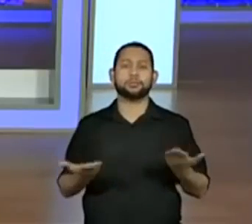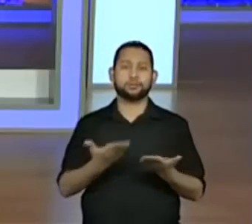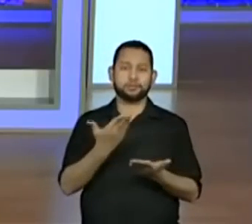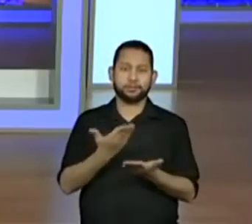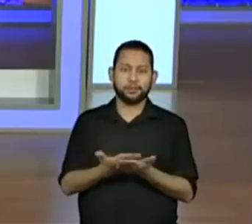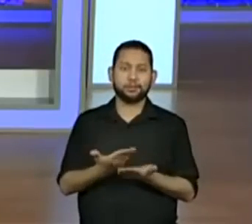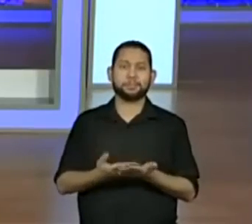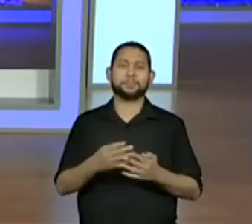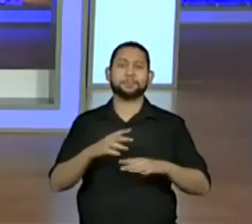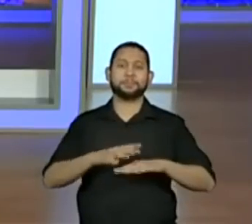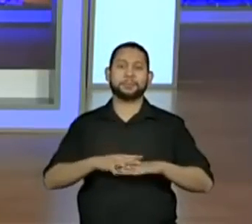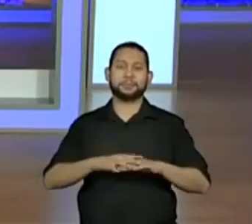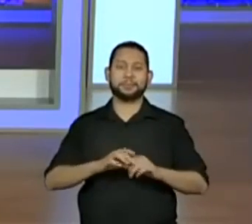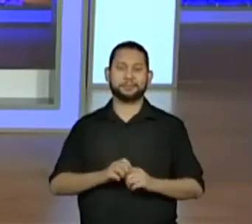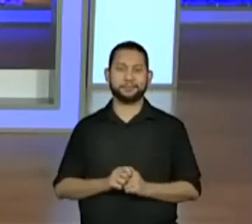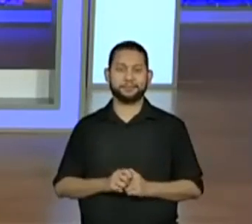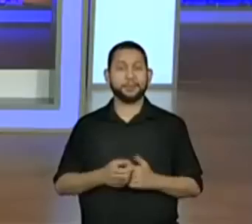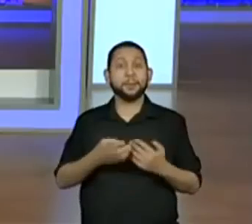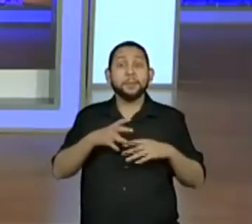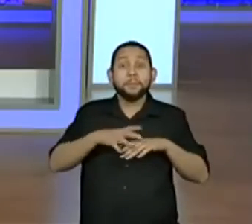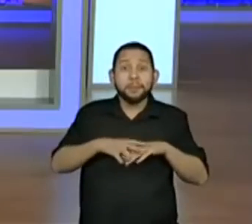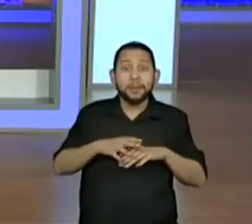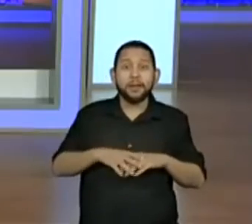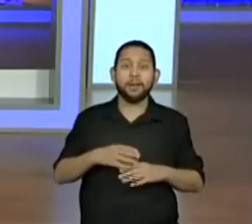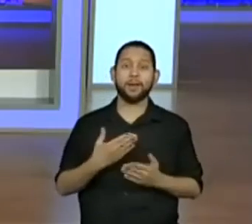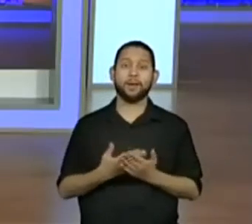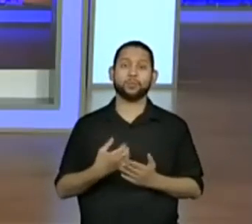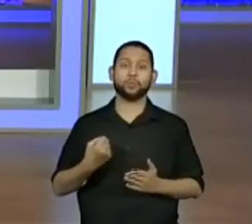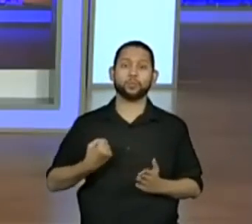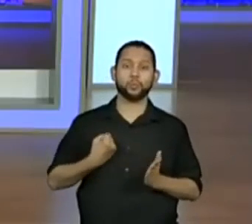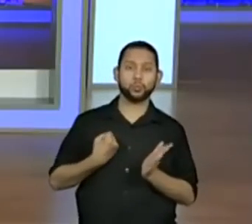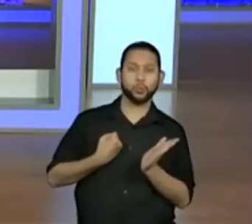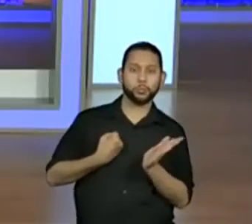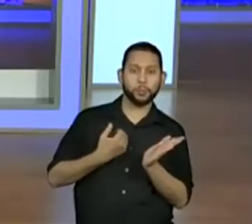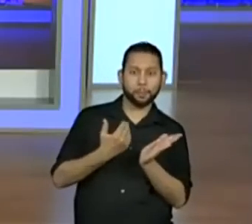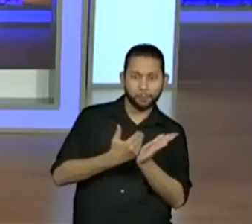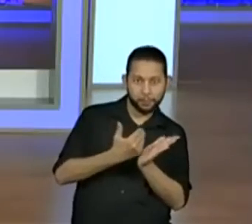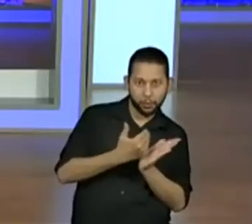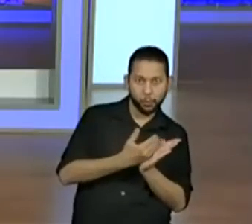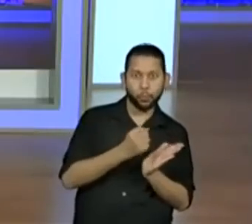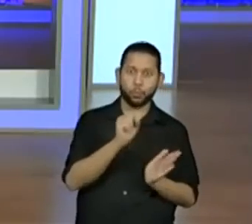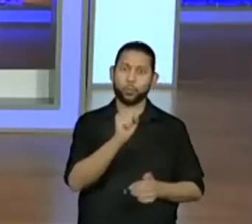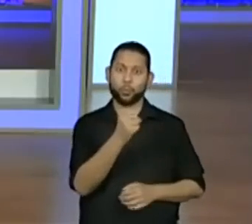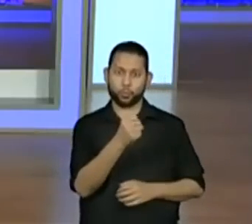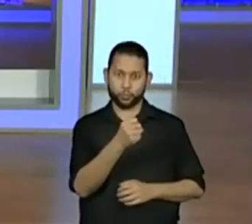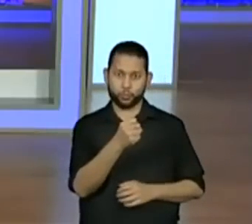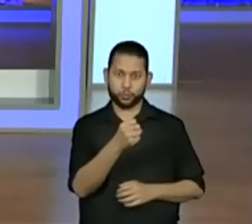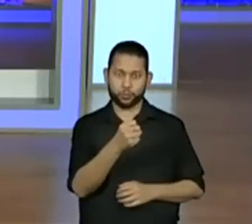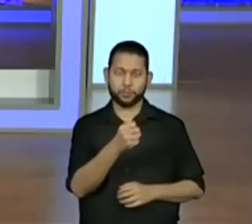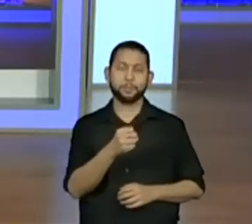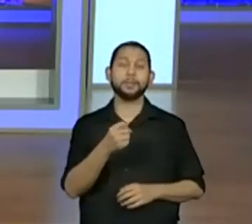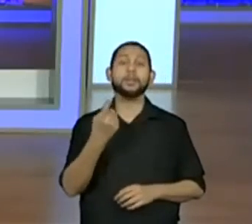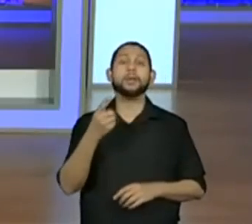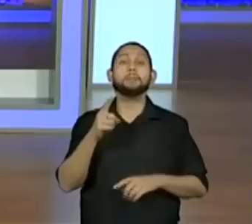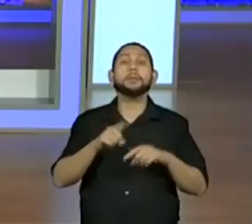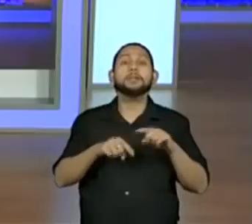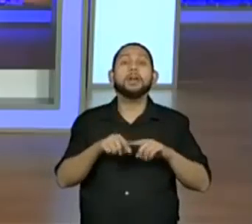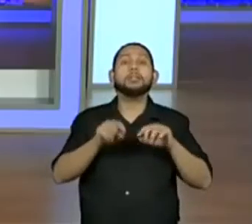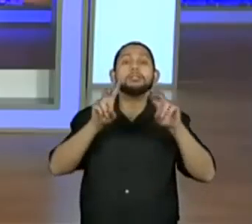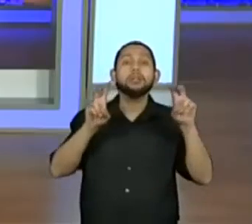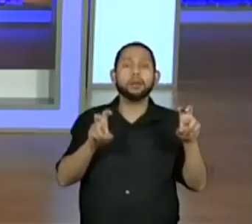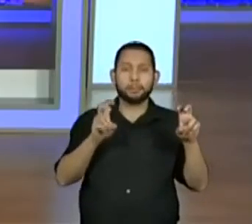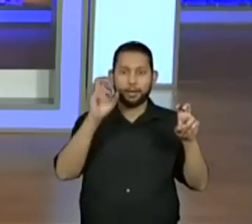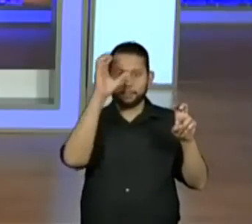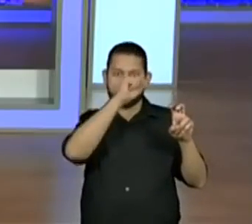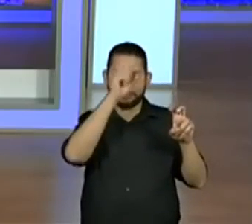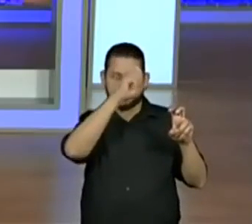matemática essa aula de matemática será a aula número oito do material do aprender sempre é um material para a recuperação